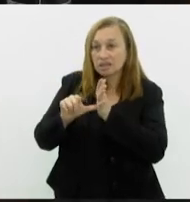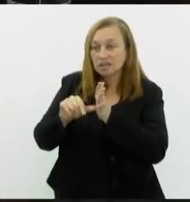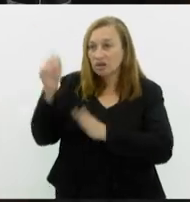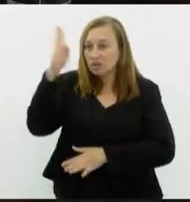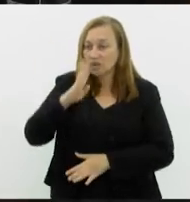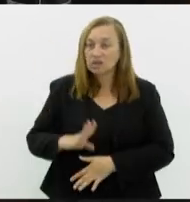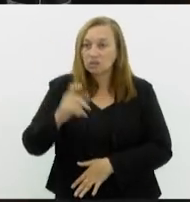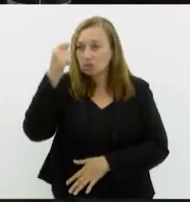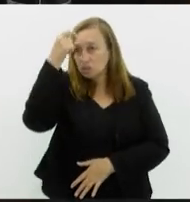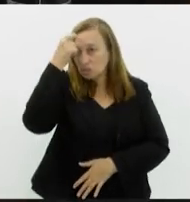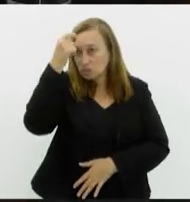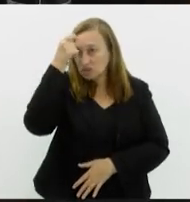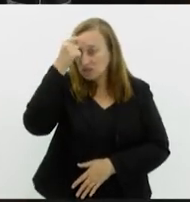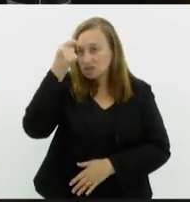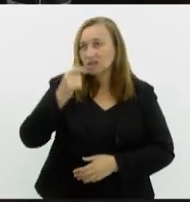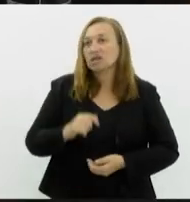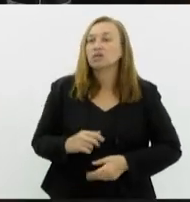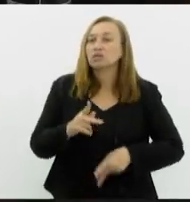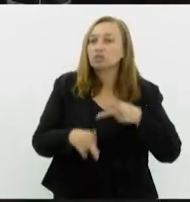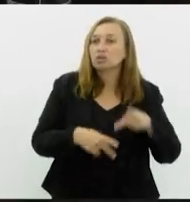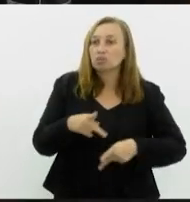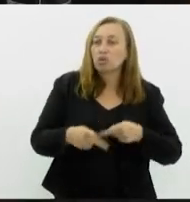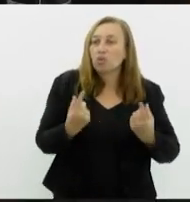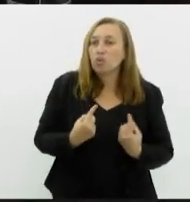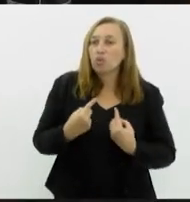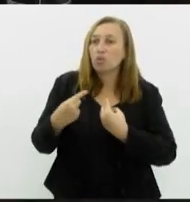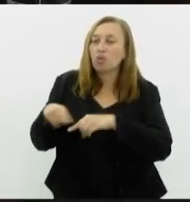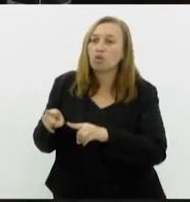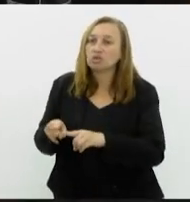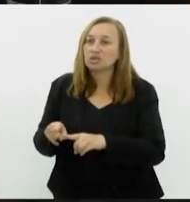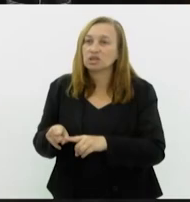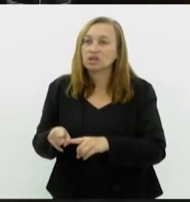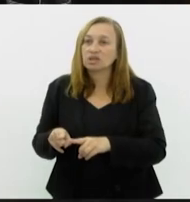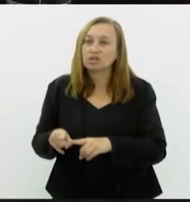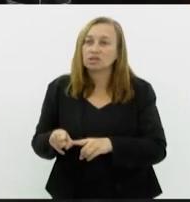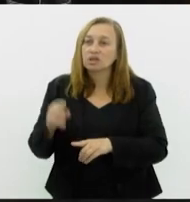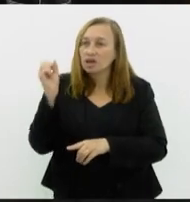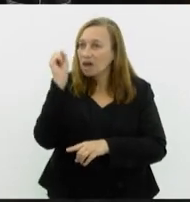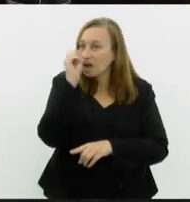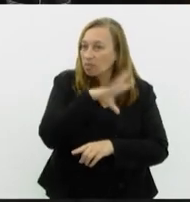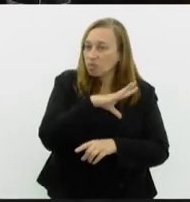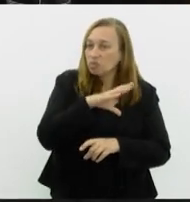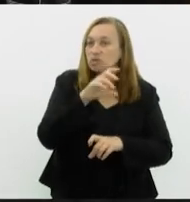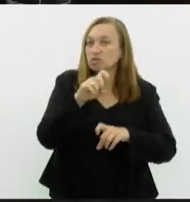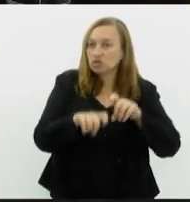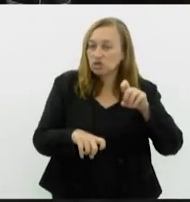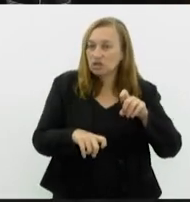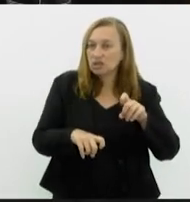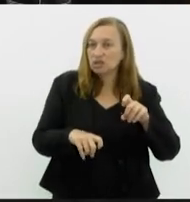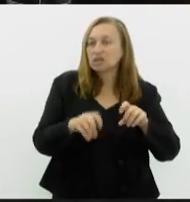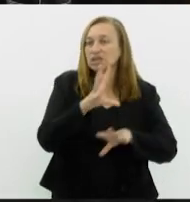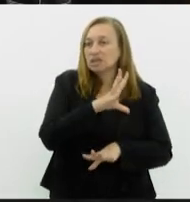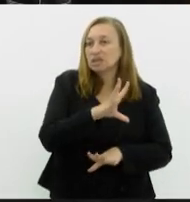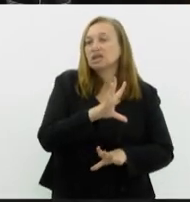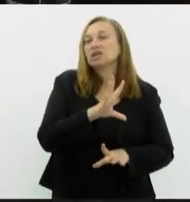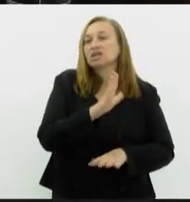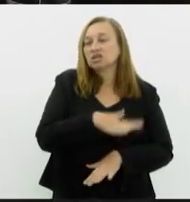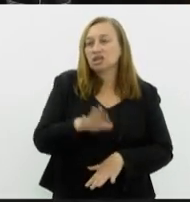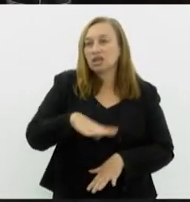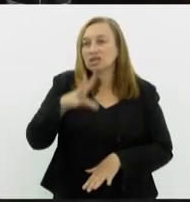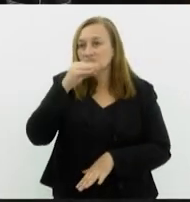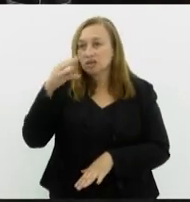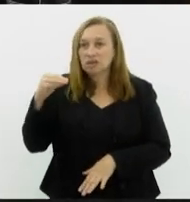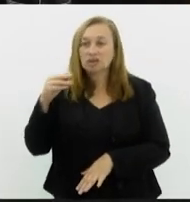de conscientização da população no combate a abuso e exploração sexual de criança e adolescente, deputado